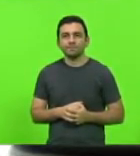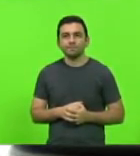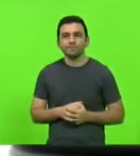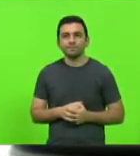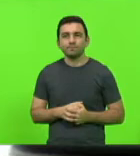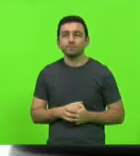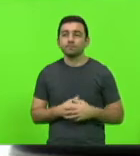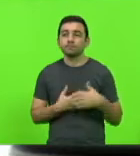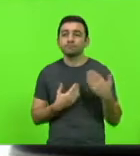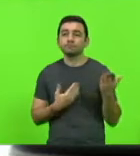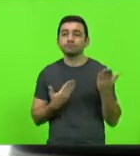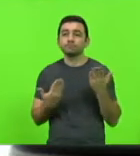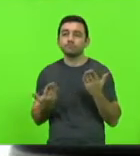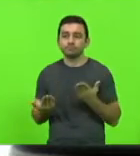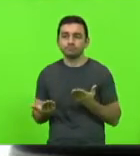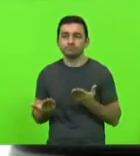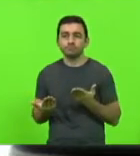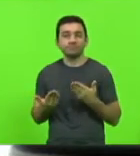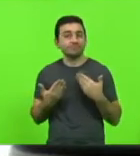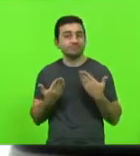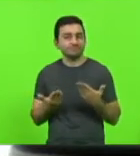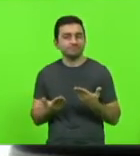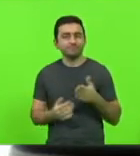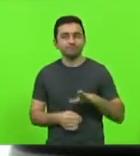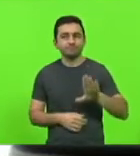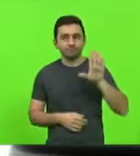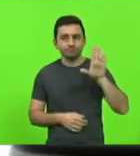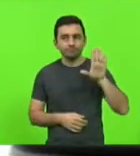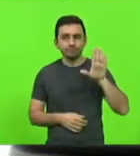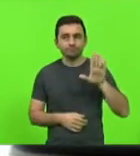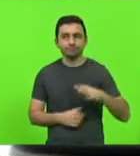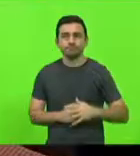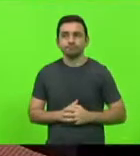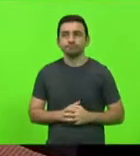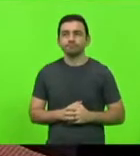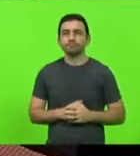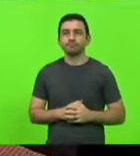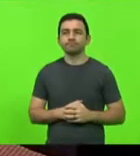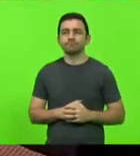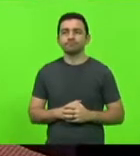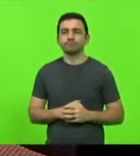Eu convido o deputado para prestar o juramento neste momento.